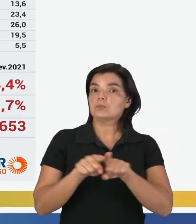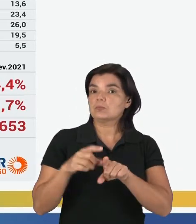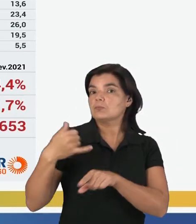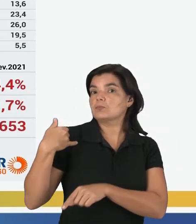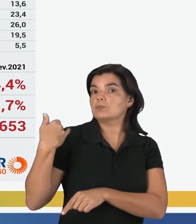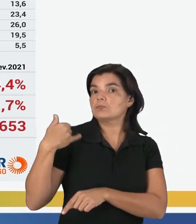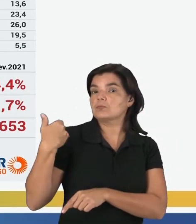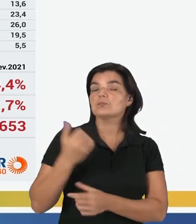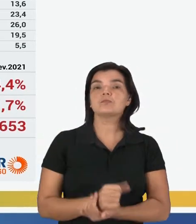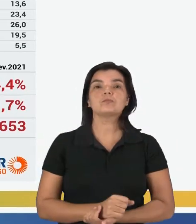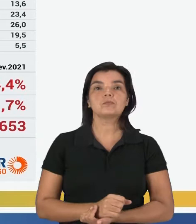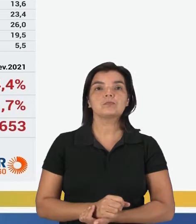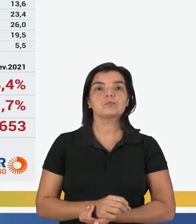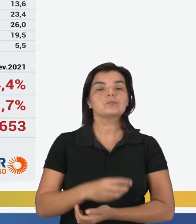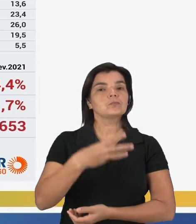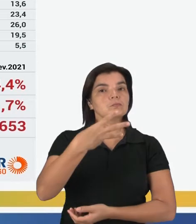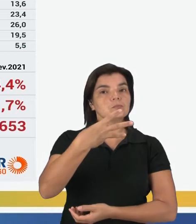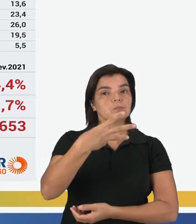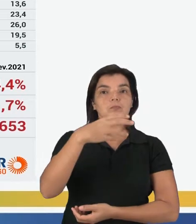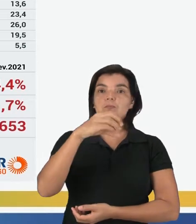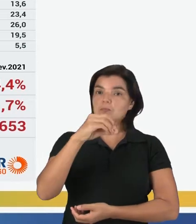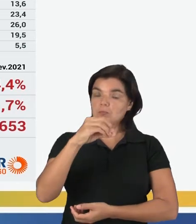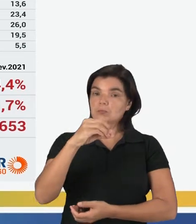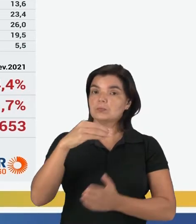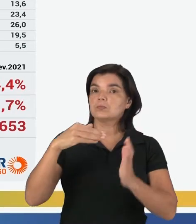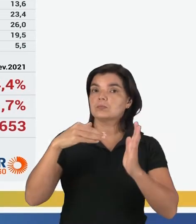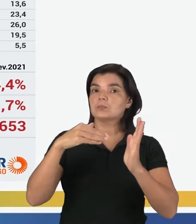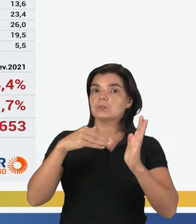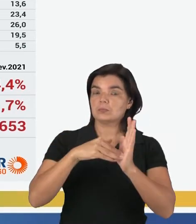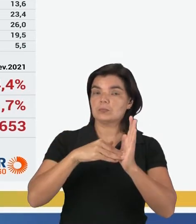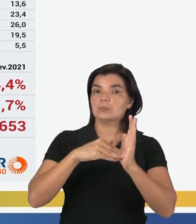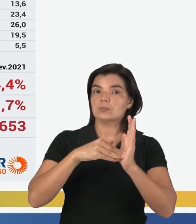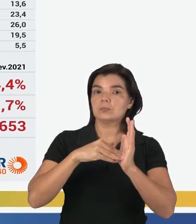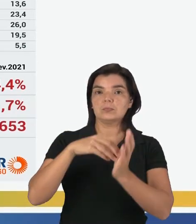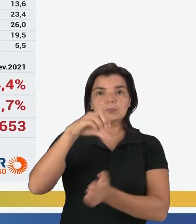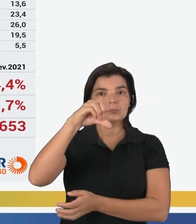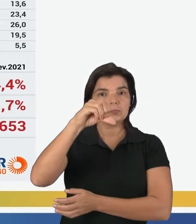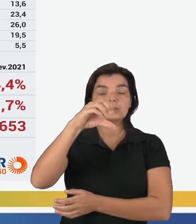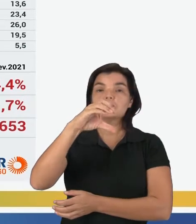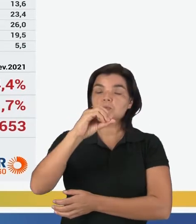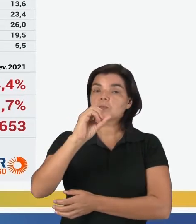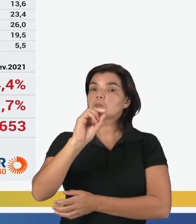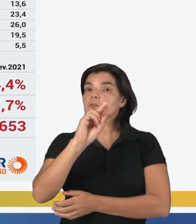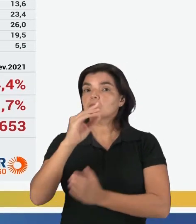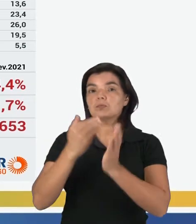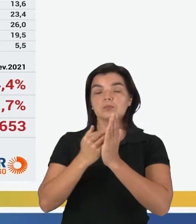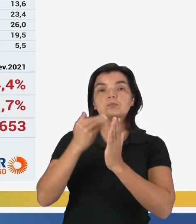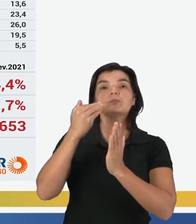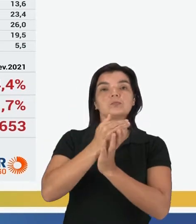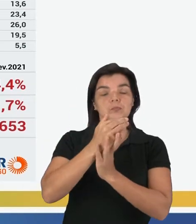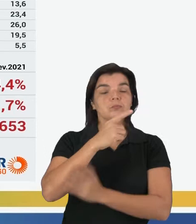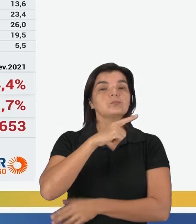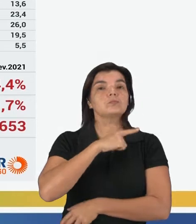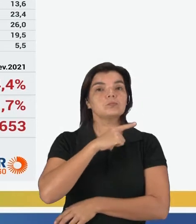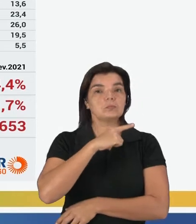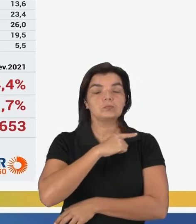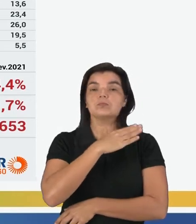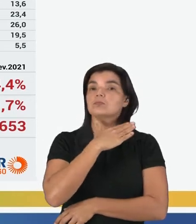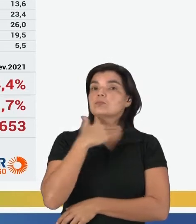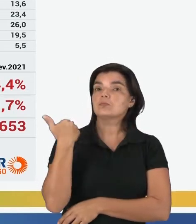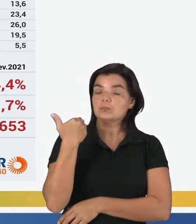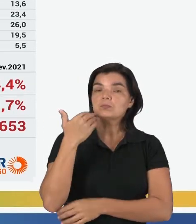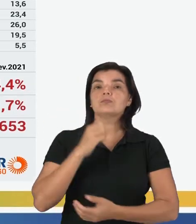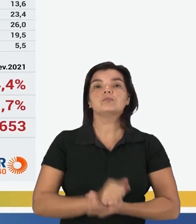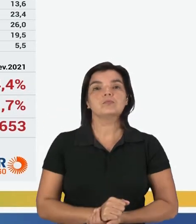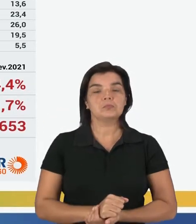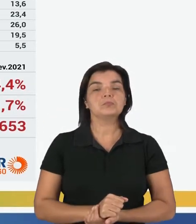etária de 30 anos até 90 anos ou mais, você tem uma